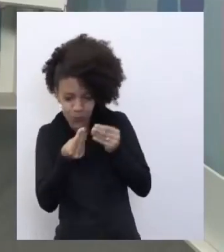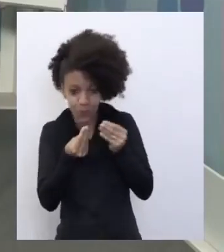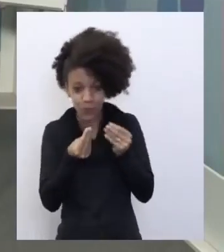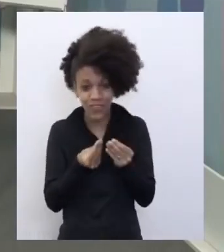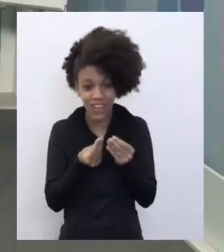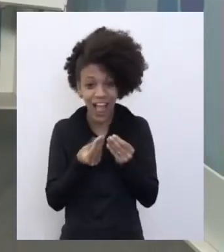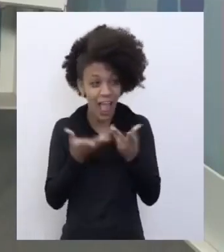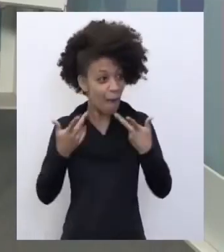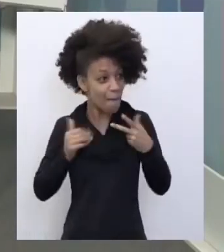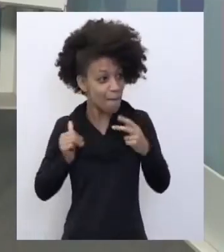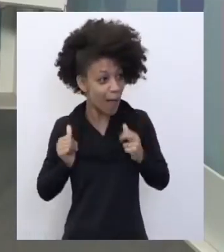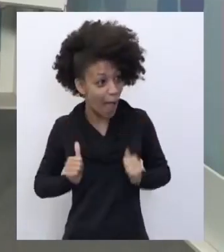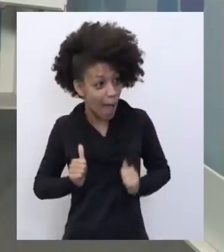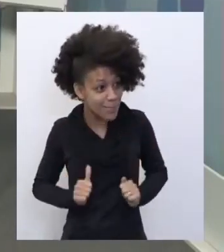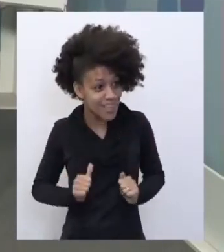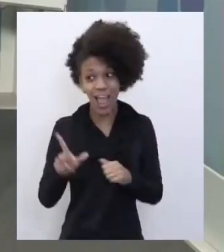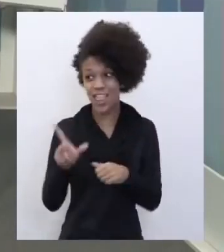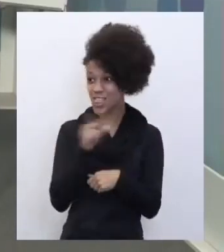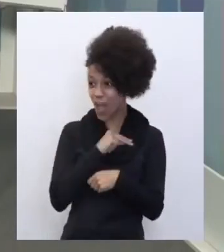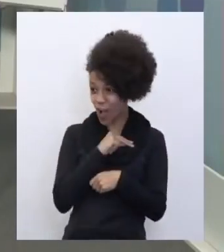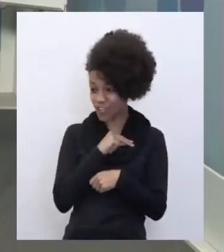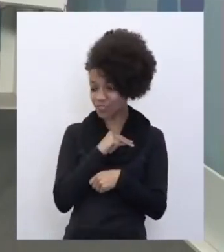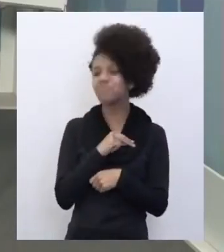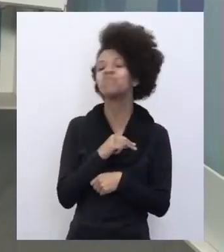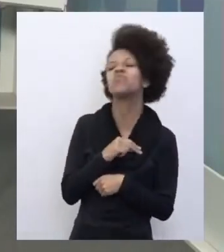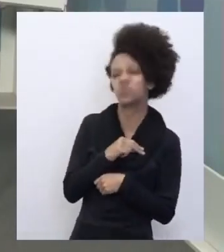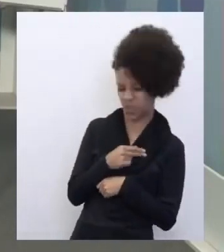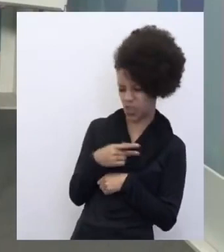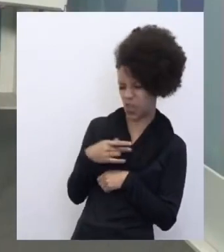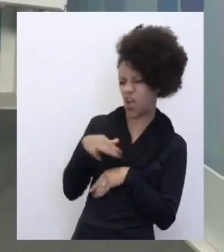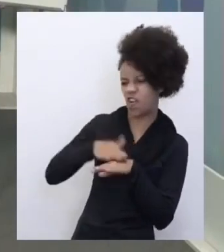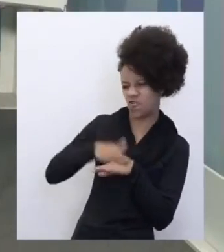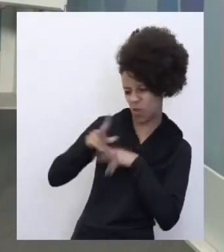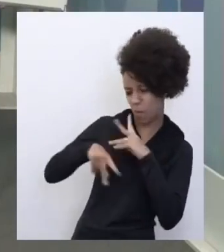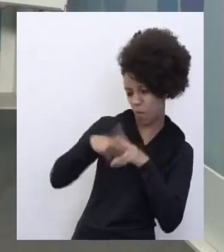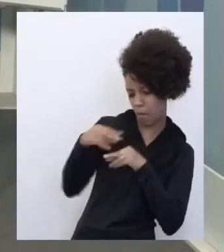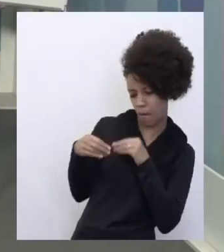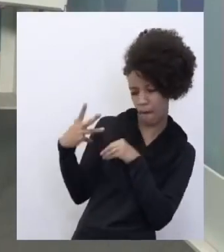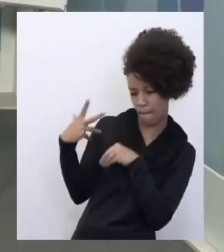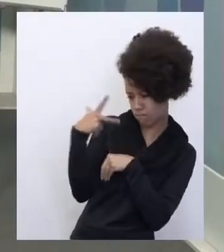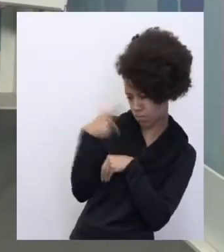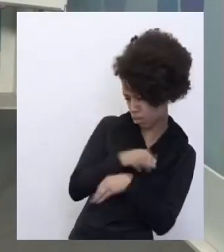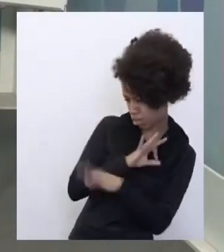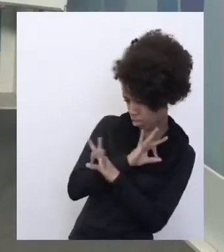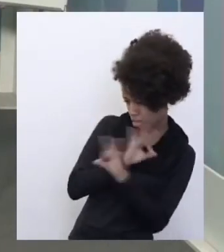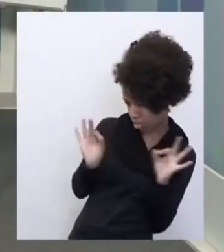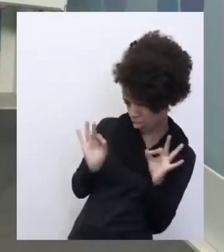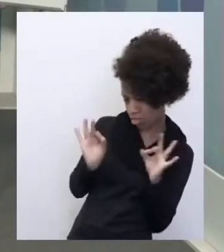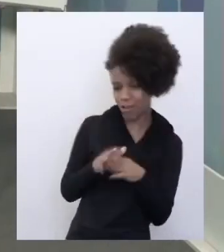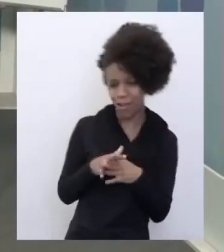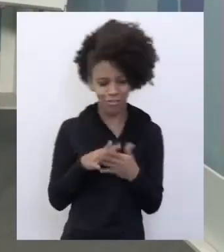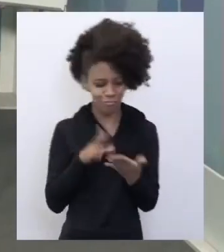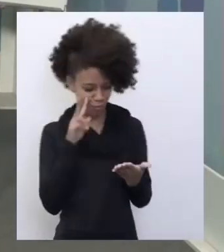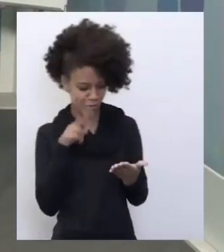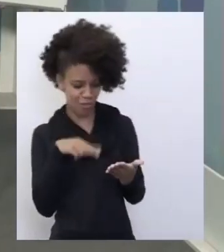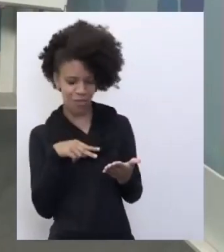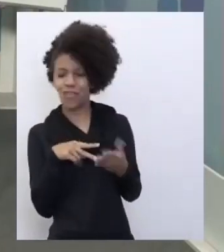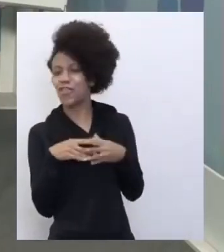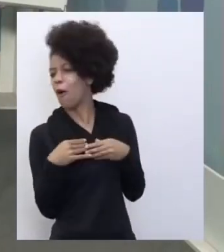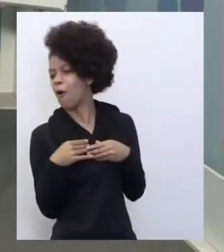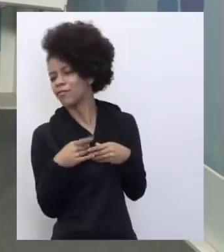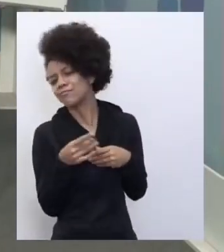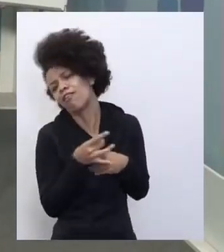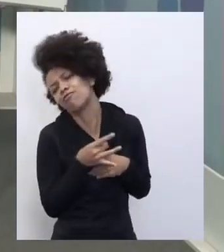desenrolei, que eu camiseta. embrulhei muito bem essa. Fiz um embrulho bem bonito pra você. Nossa, que lindo embrulho, até dó de